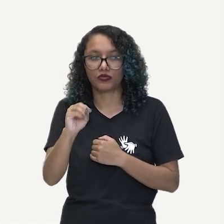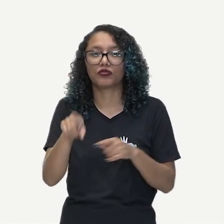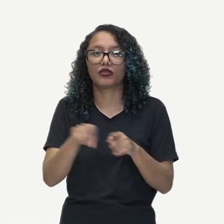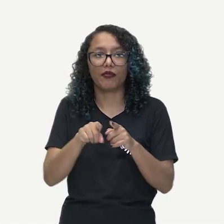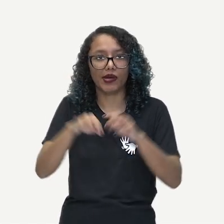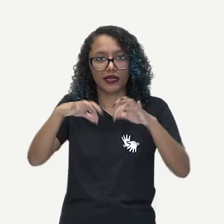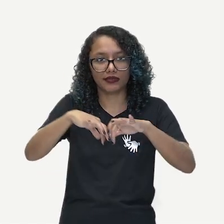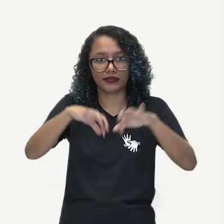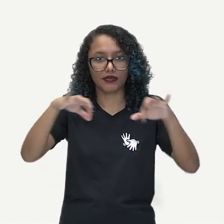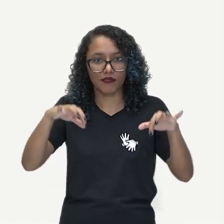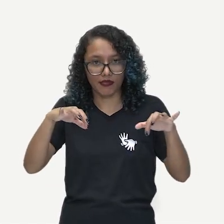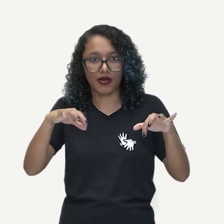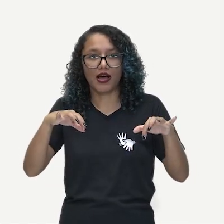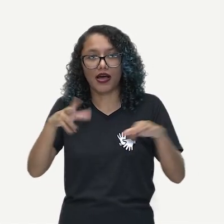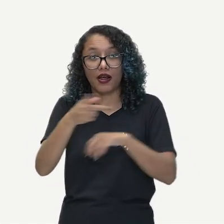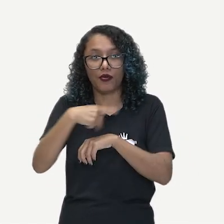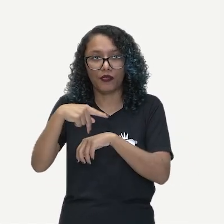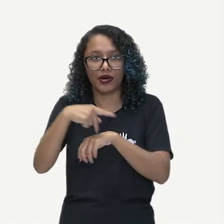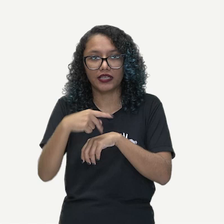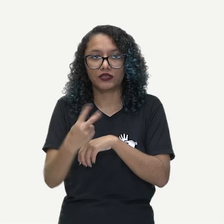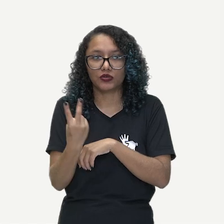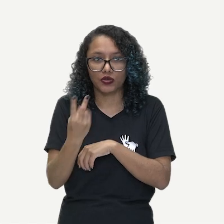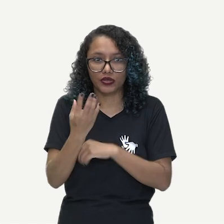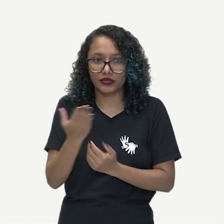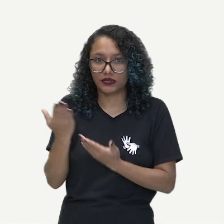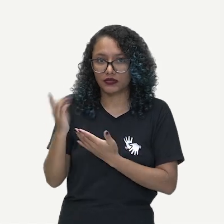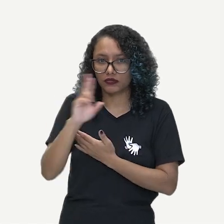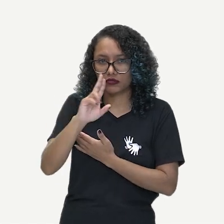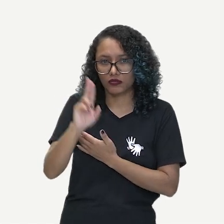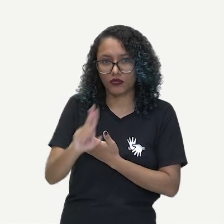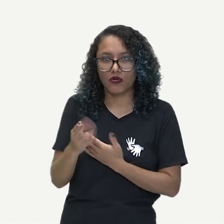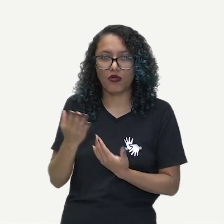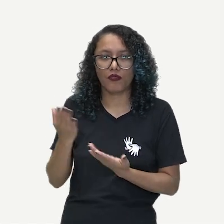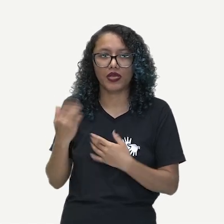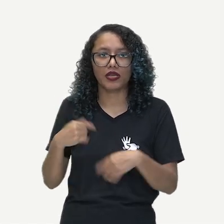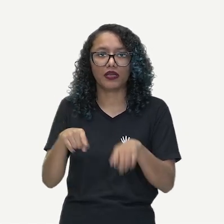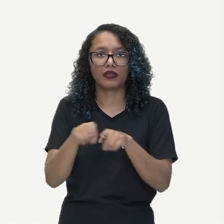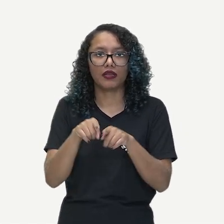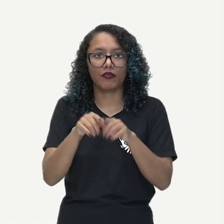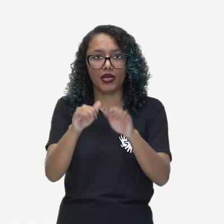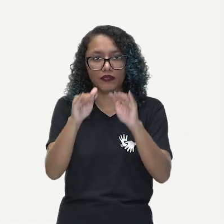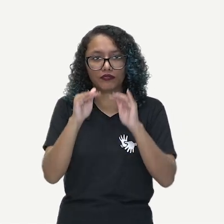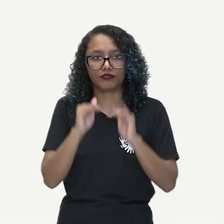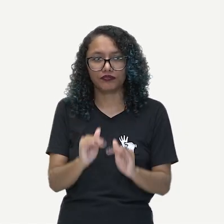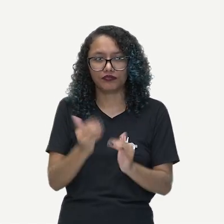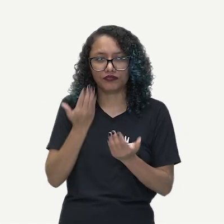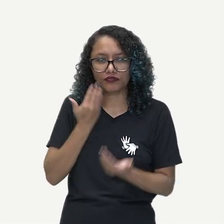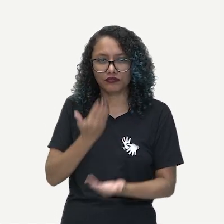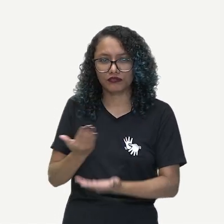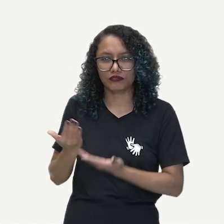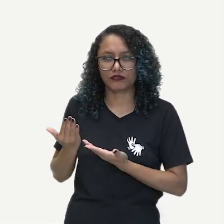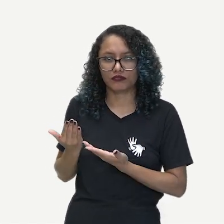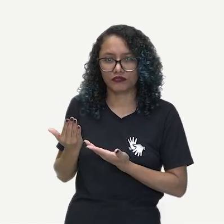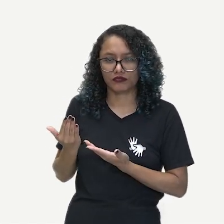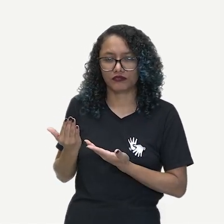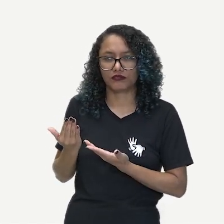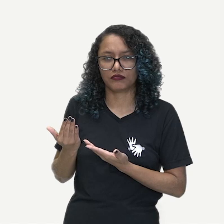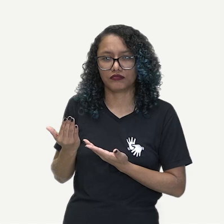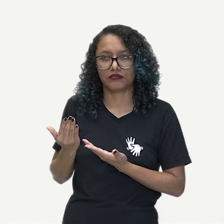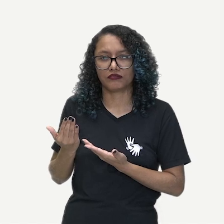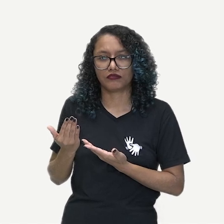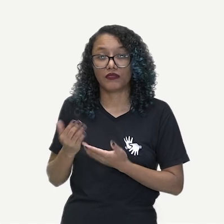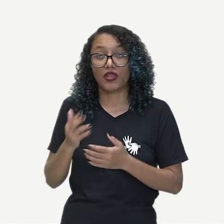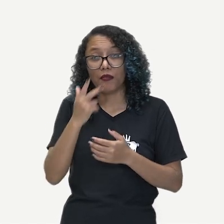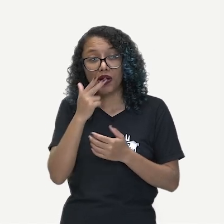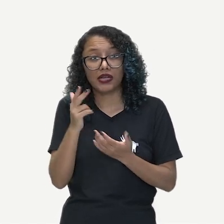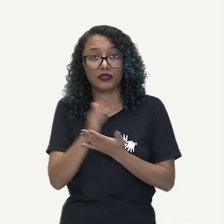em Tchecoslováquia, Áustria e Hungria. Aí eu vou ter aqui na Iugoslávia aparecendo que ela vai reunir os países